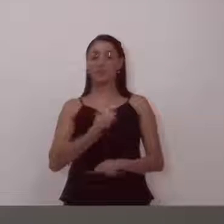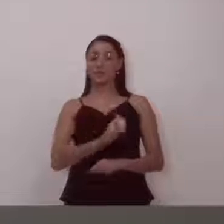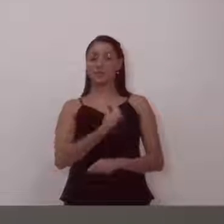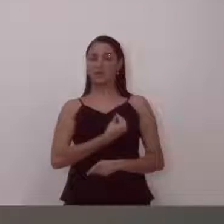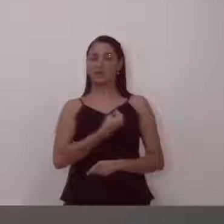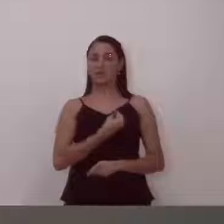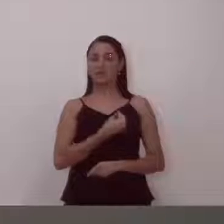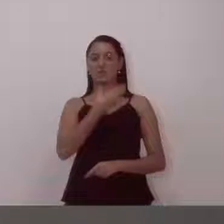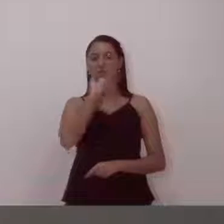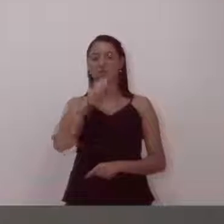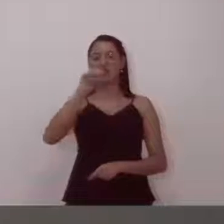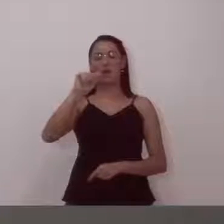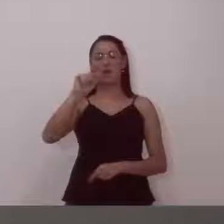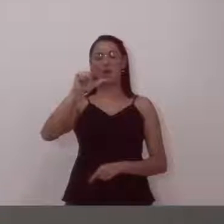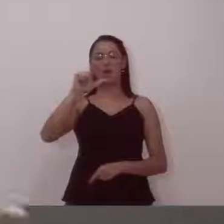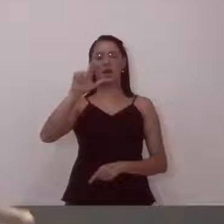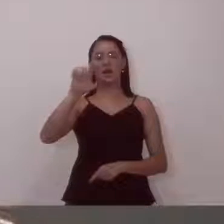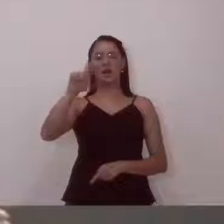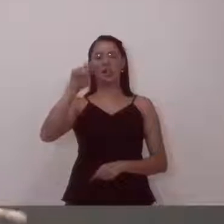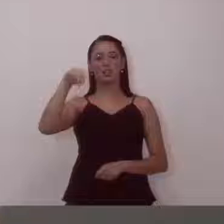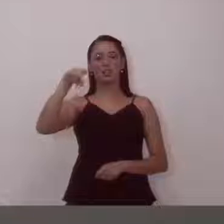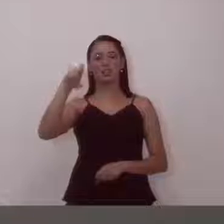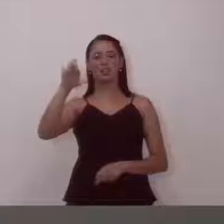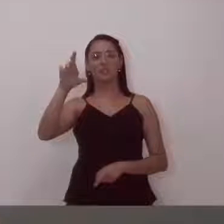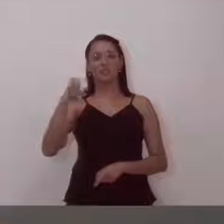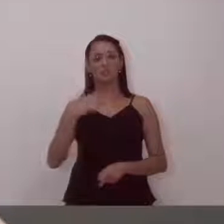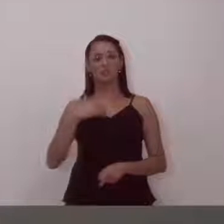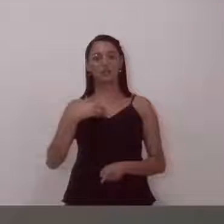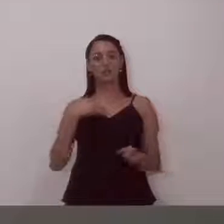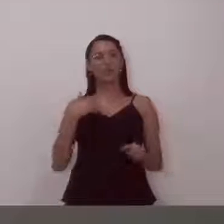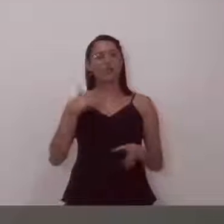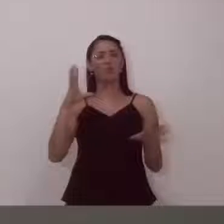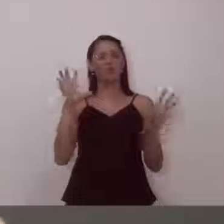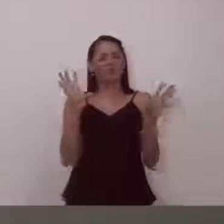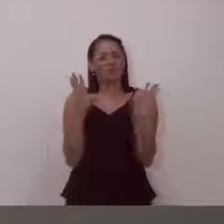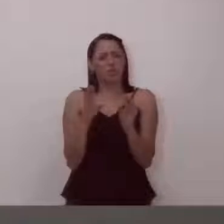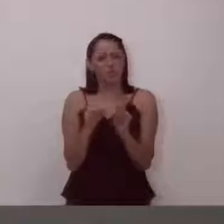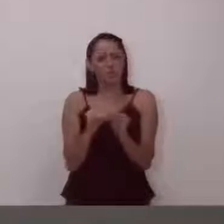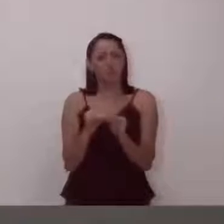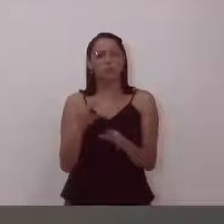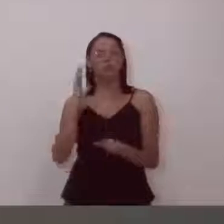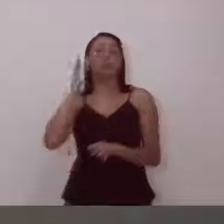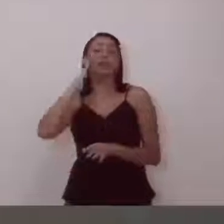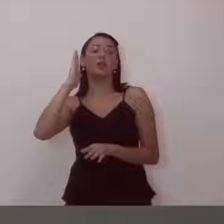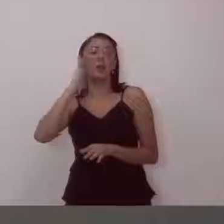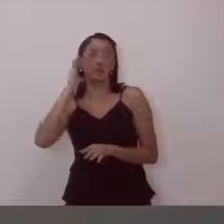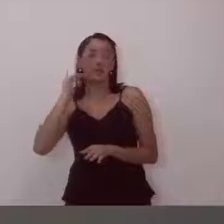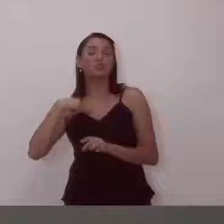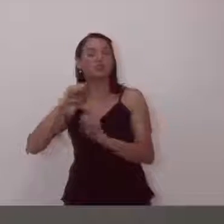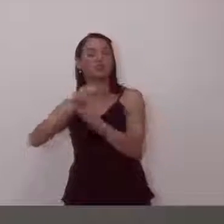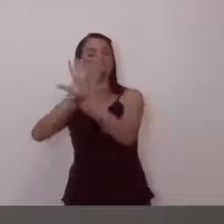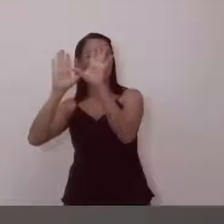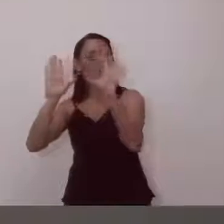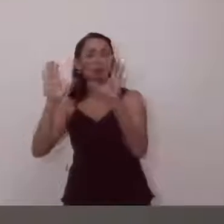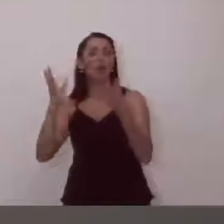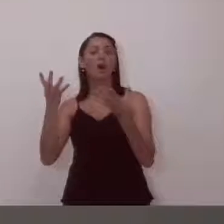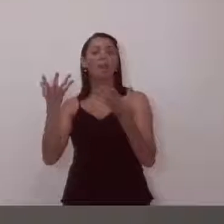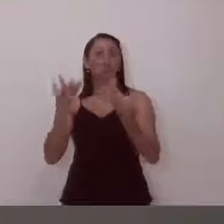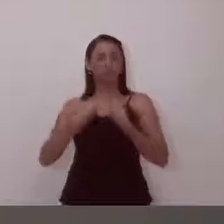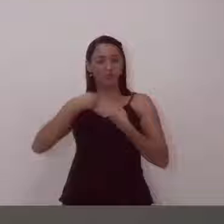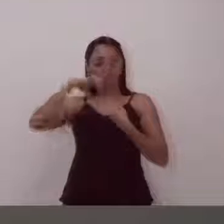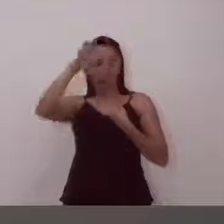doutor Alexandre Mandel, e eu vou fazer um resumo do que eu entendi. Foi muito esclarecedora, pelo menos da minha parte. Algumas coisas